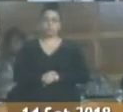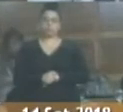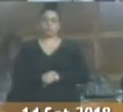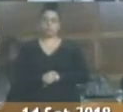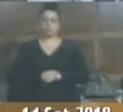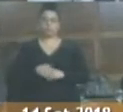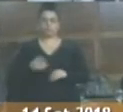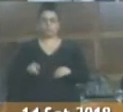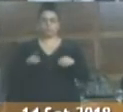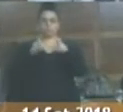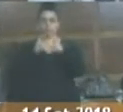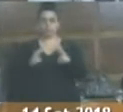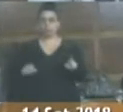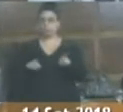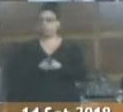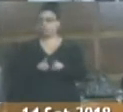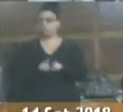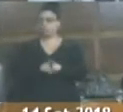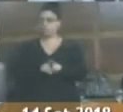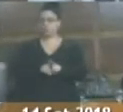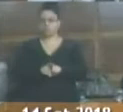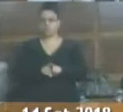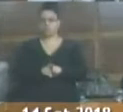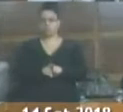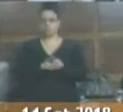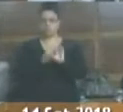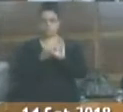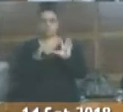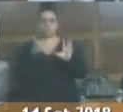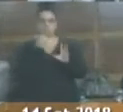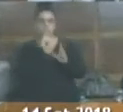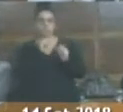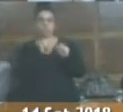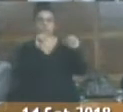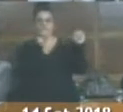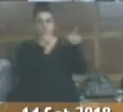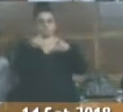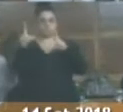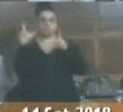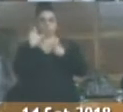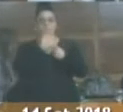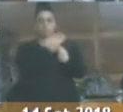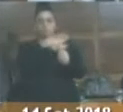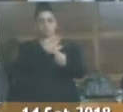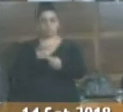A Câmara de Vereadores, que permitiu a apresentação dessa audiência pública.